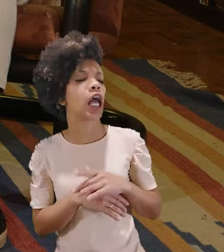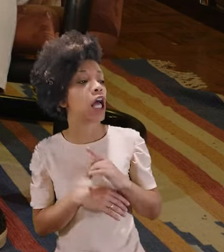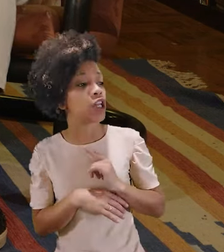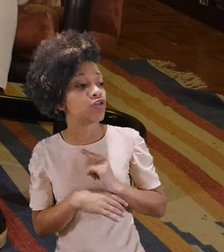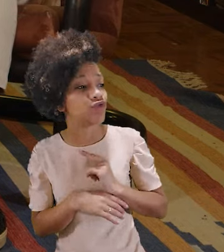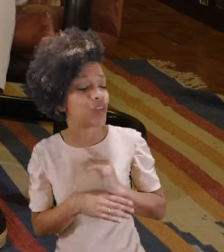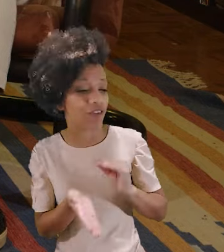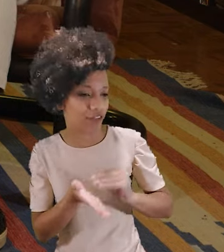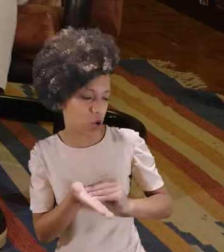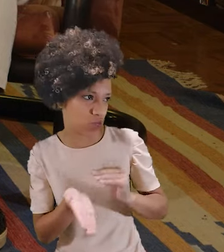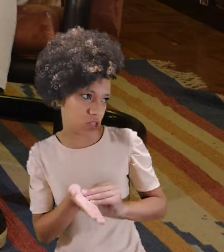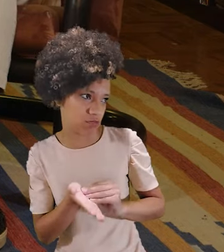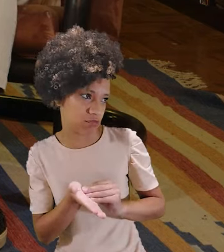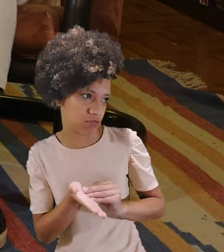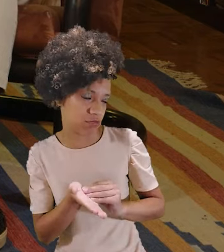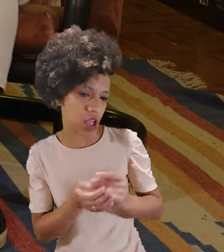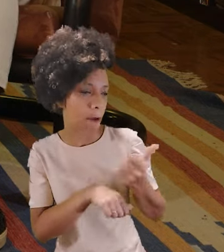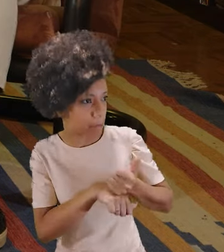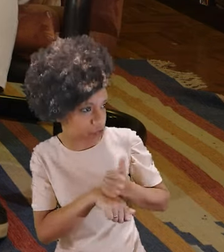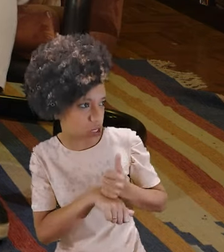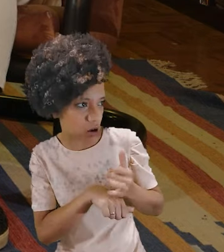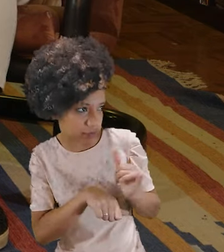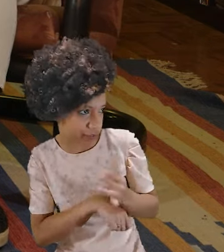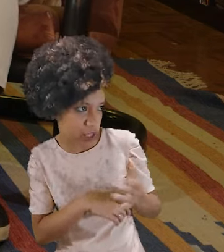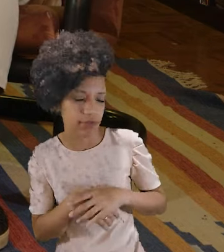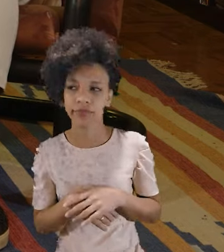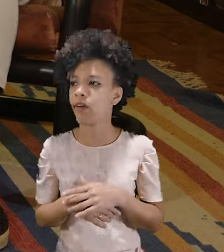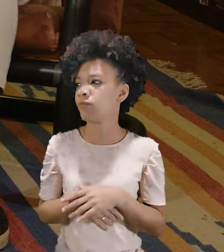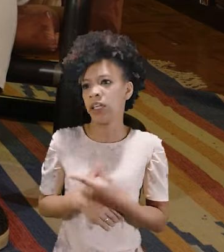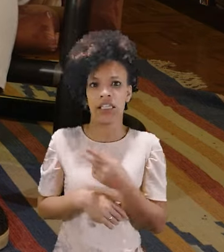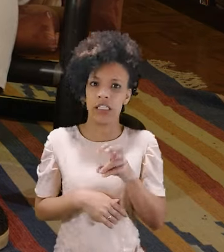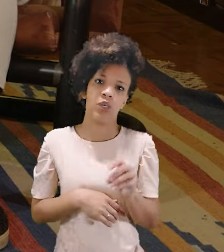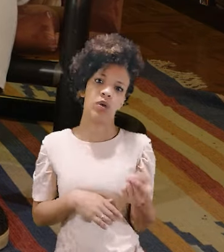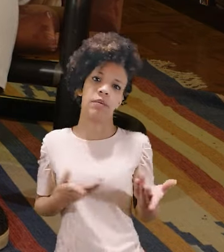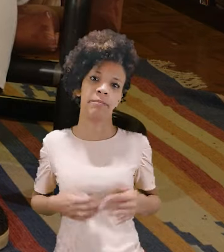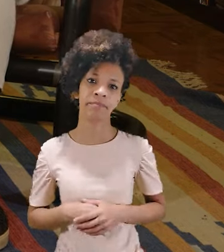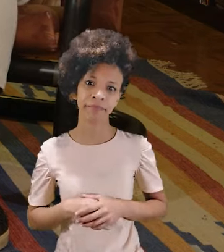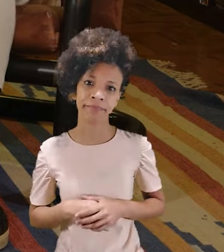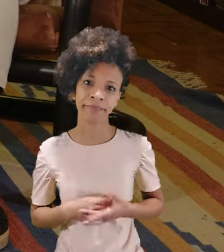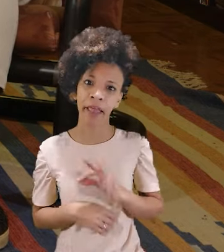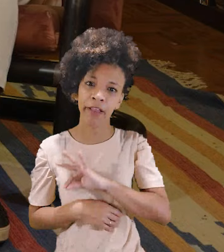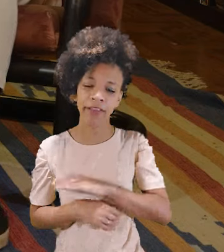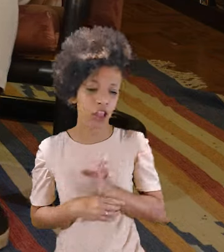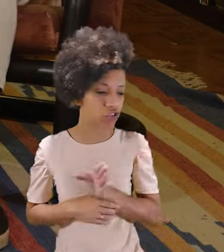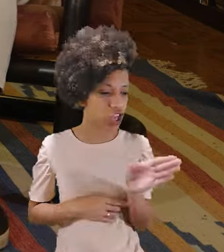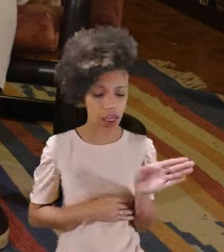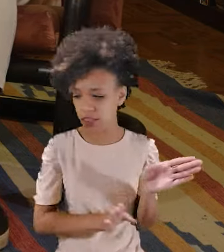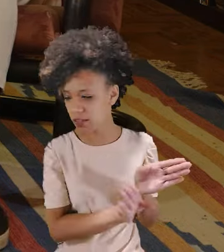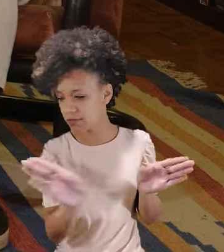uma escassez em alguns portos não todos desses profissionais no mercado aí ficar seja um cara que quer ganhar 150 mil mas